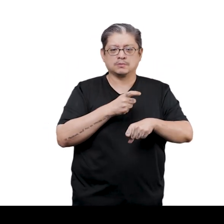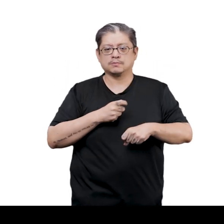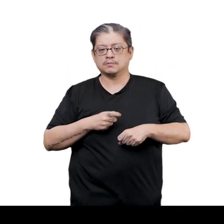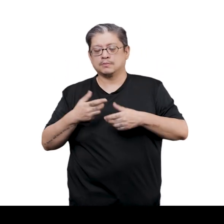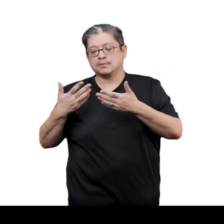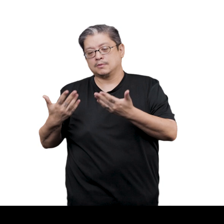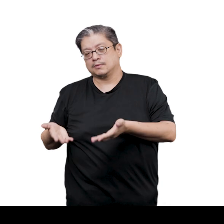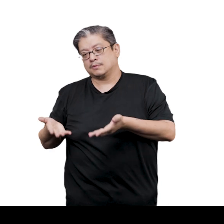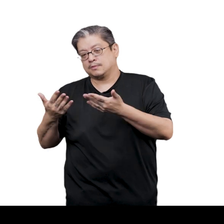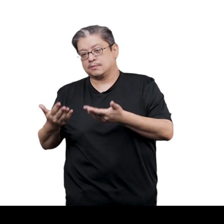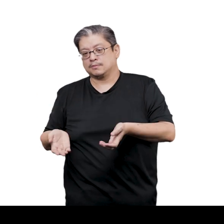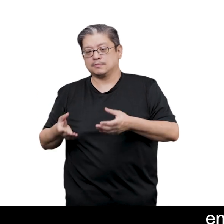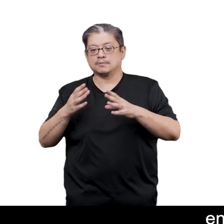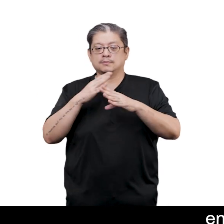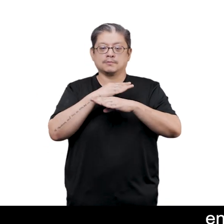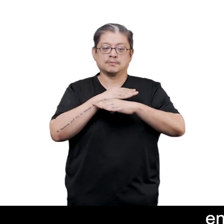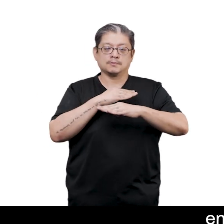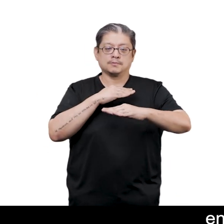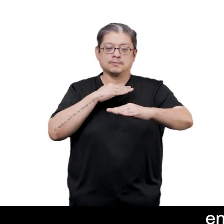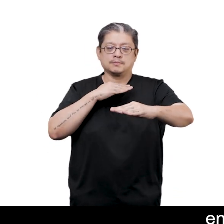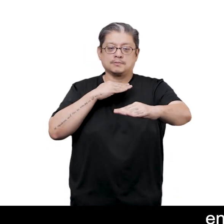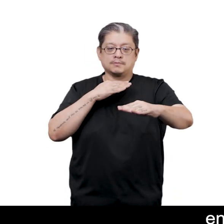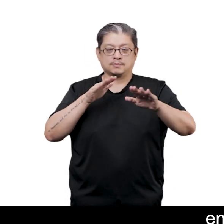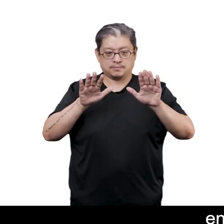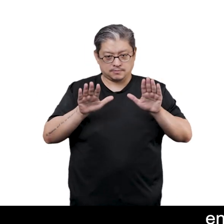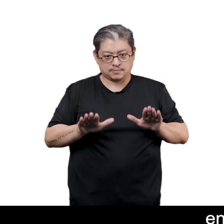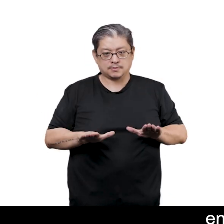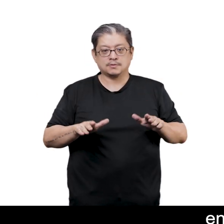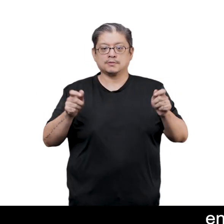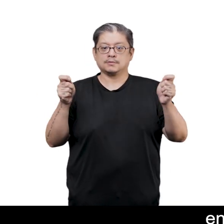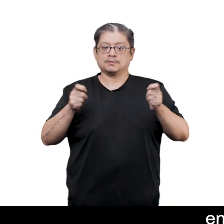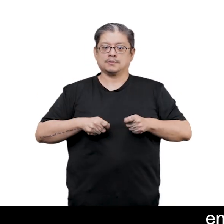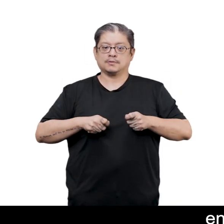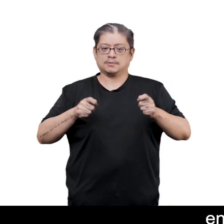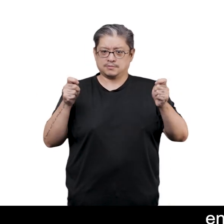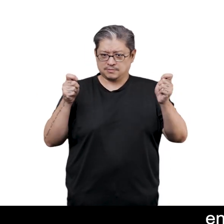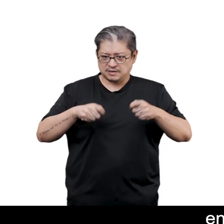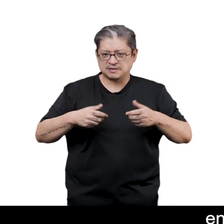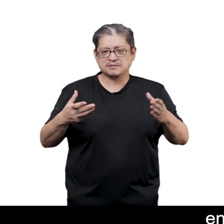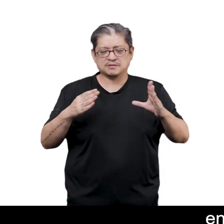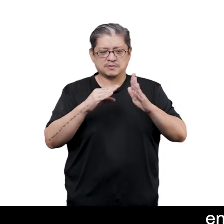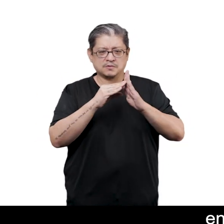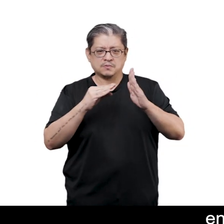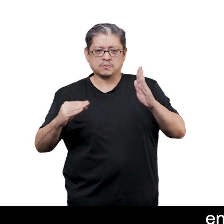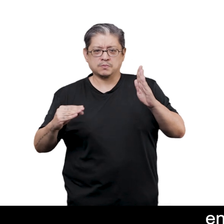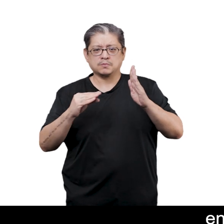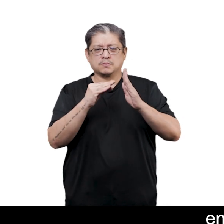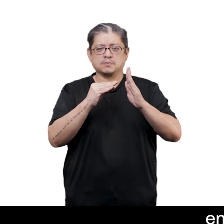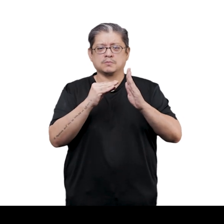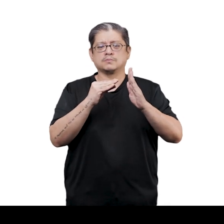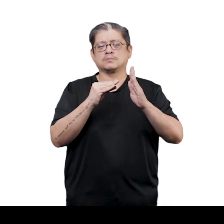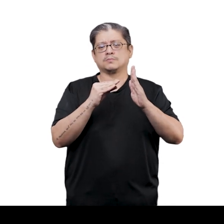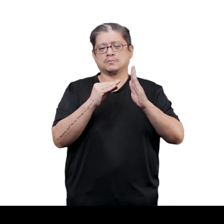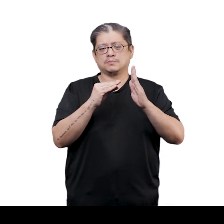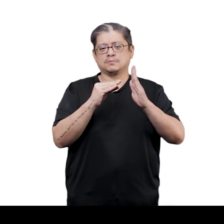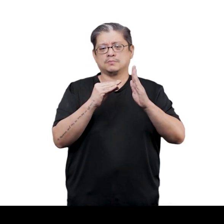entre solidez e leveza, entre a impressão de permanência e a possibilidade de desmontagem.